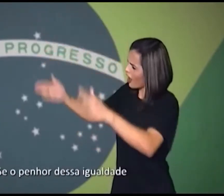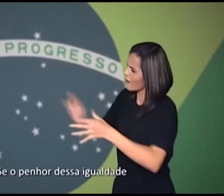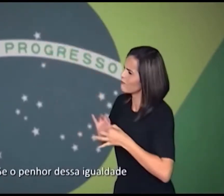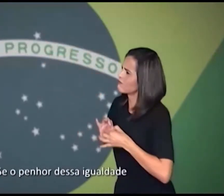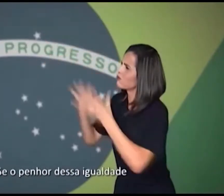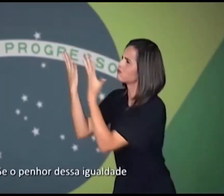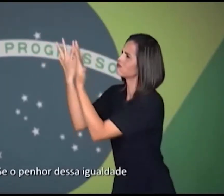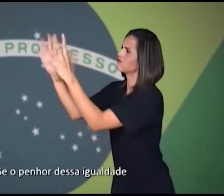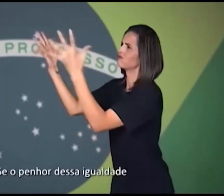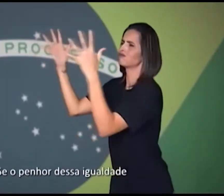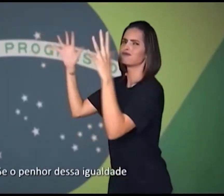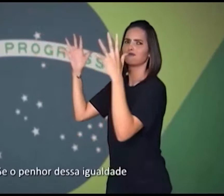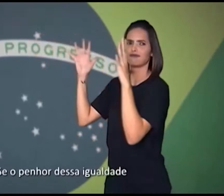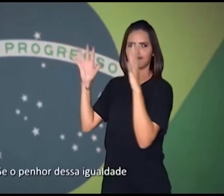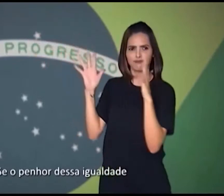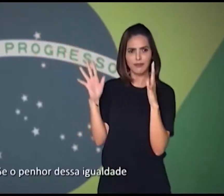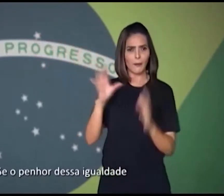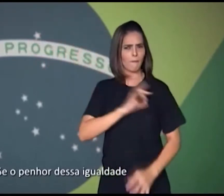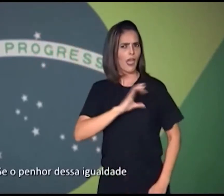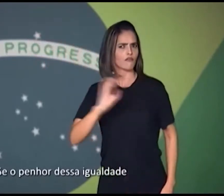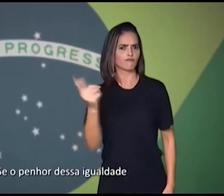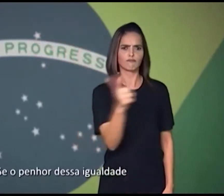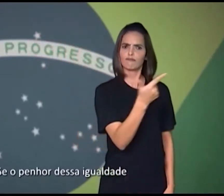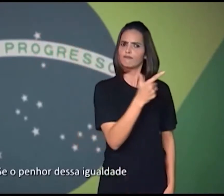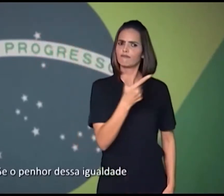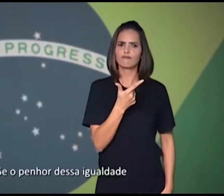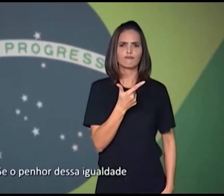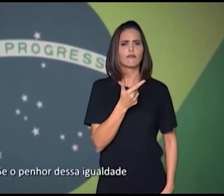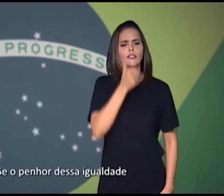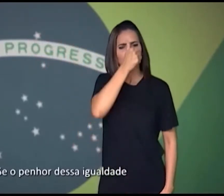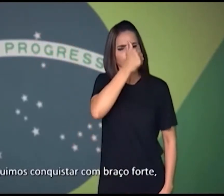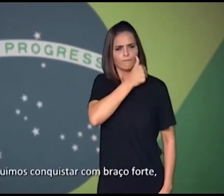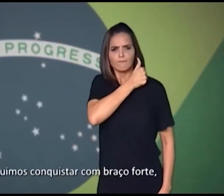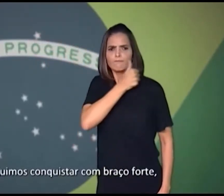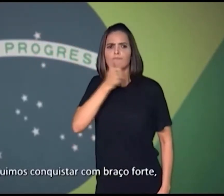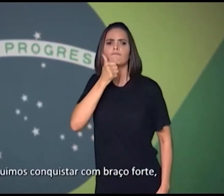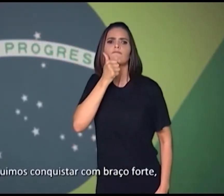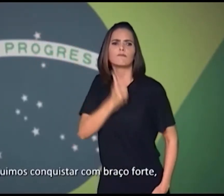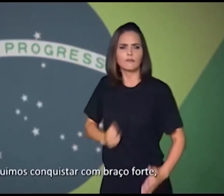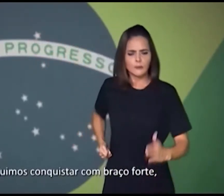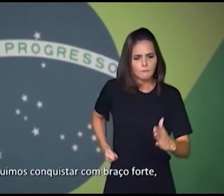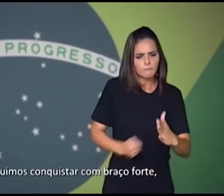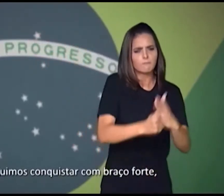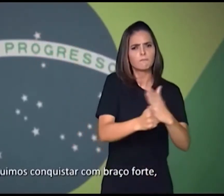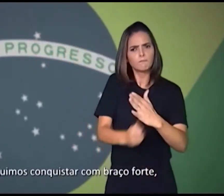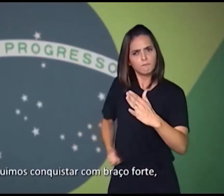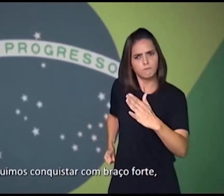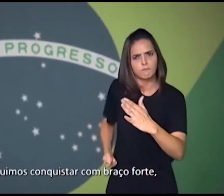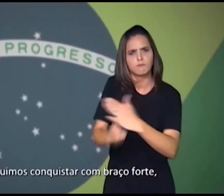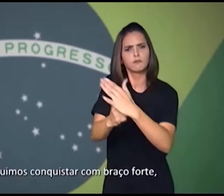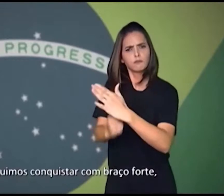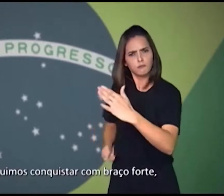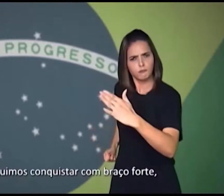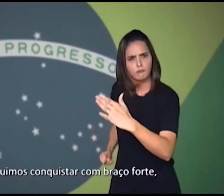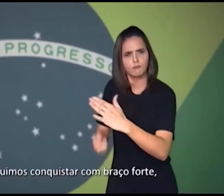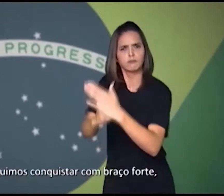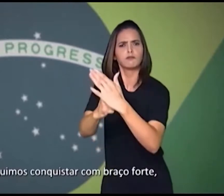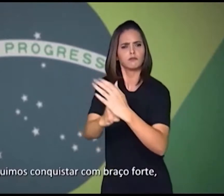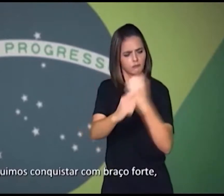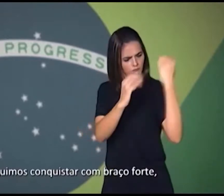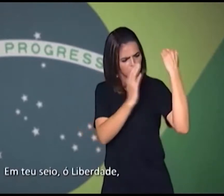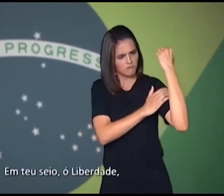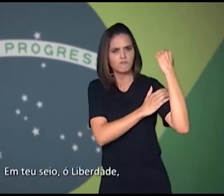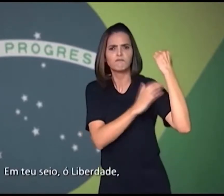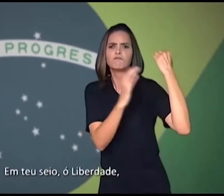se o melhor dessa igualdade conseguimos conquistar com o braço forte